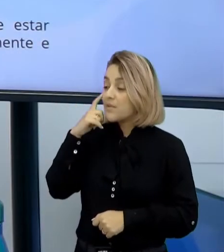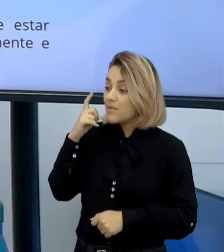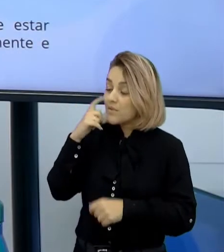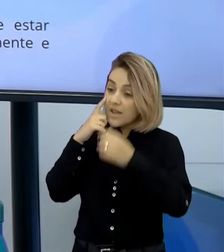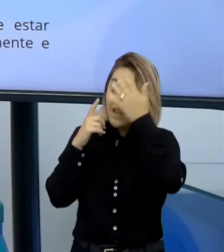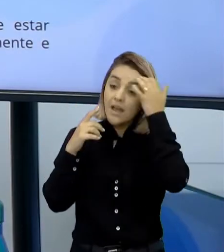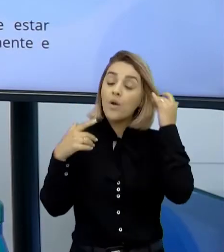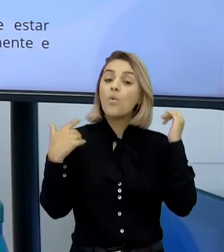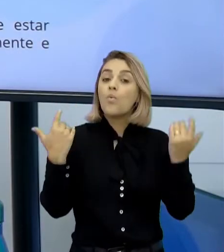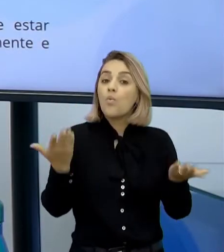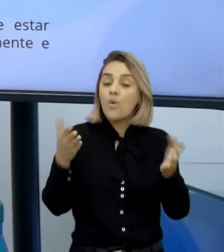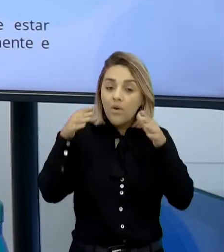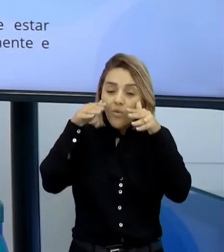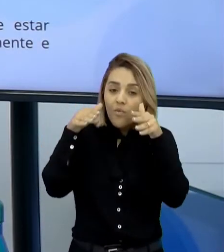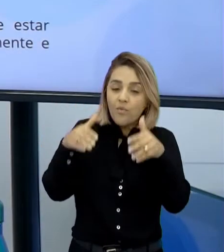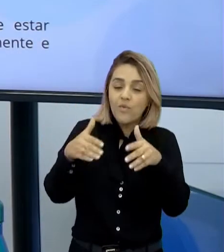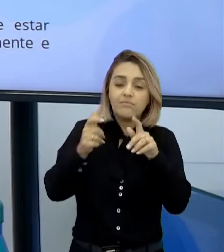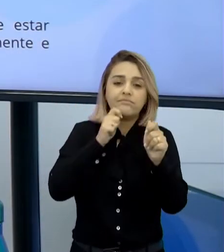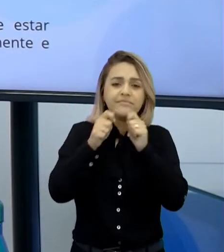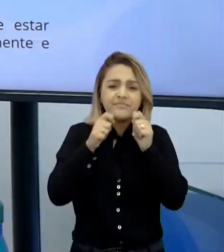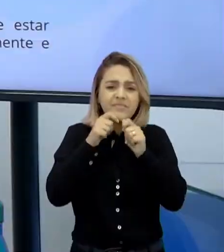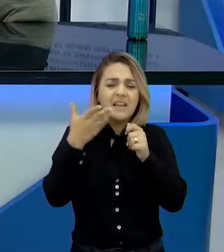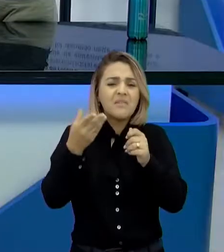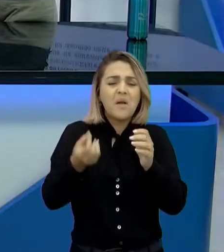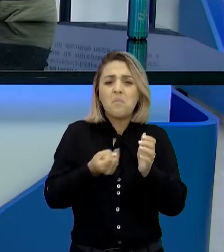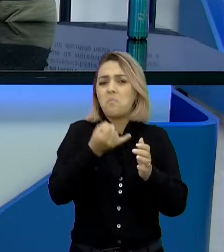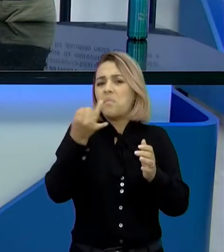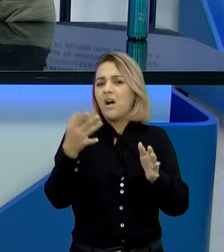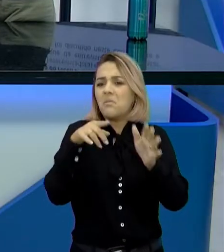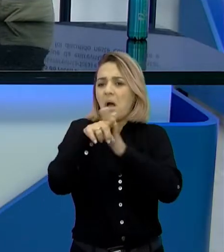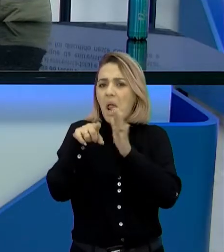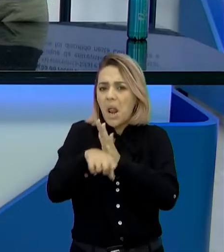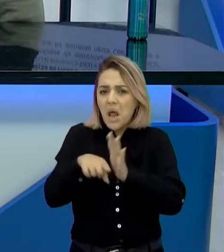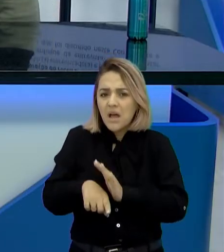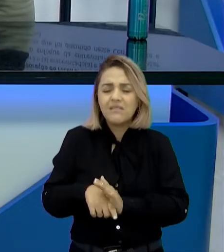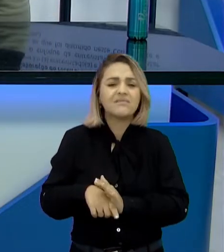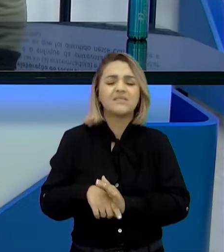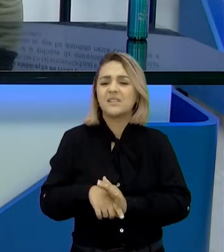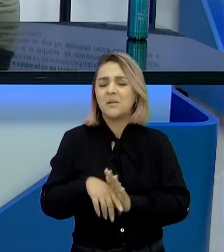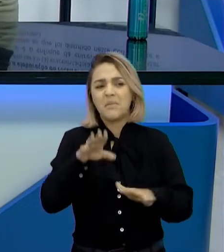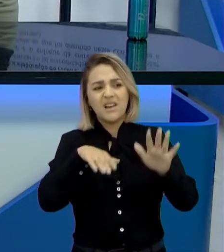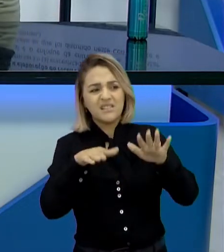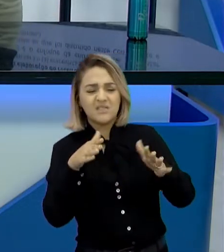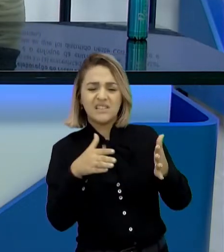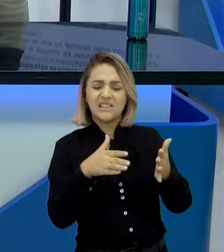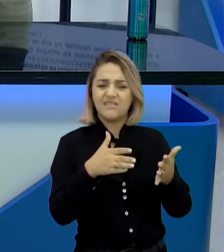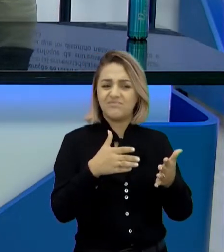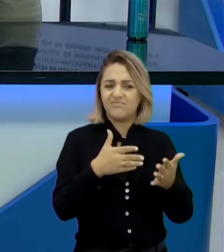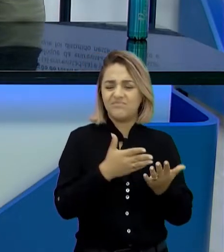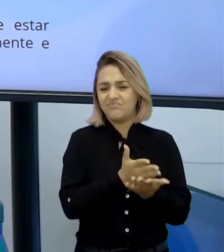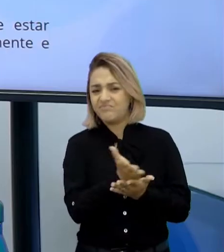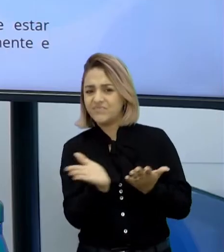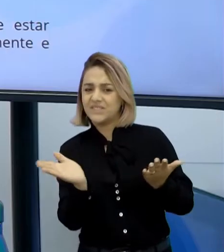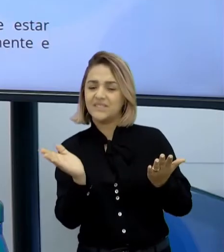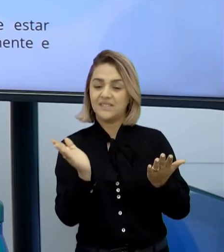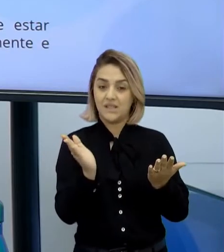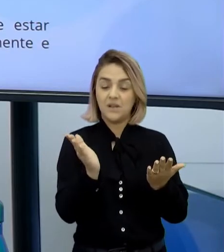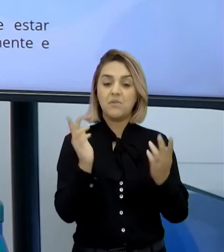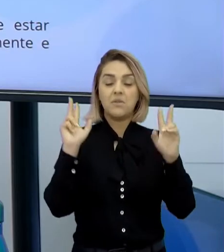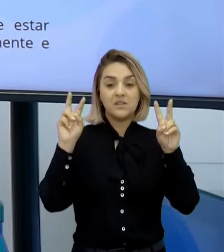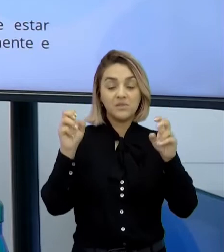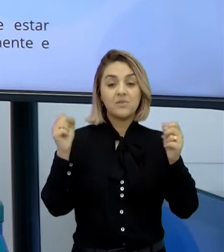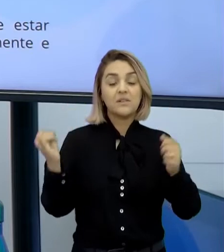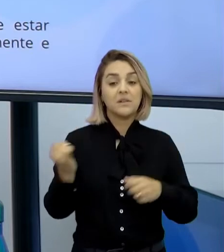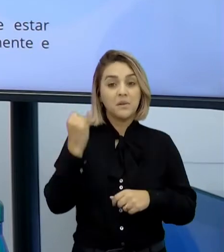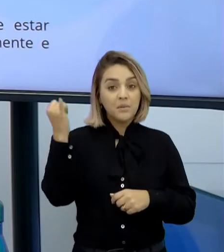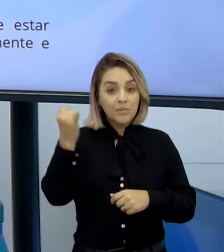um foco na entrevista, porque começa a fazer um monte de perguntas, né? E aí você desvia um pouco ali do assunto. Então, é bom você